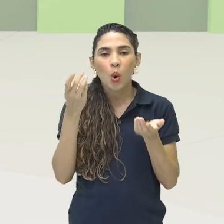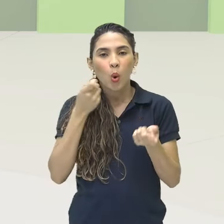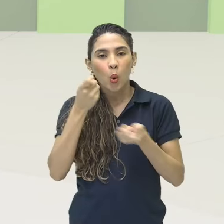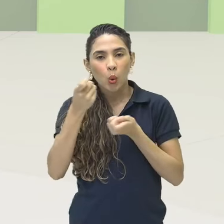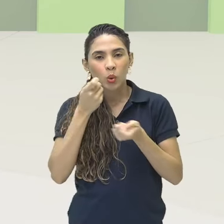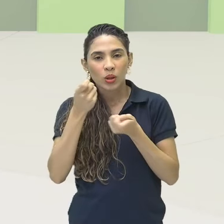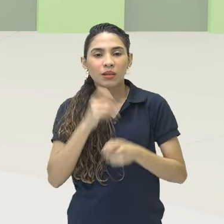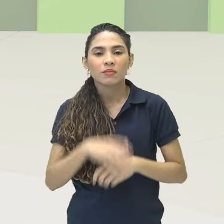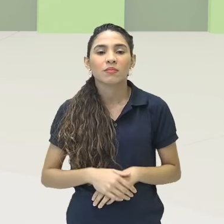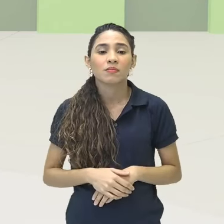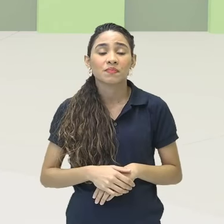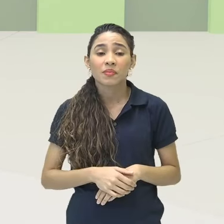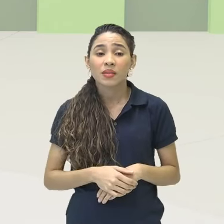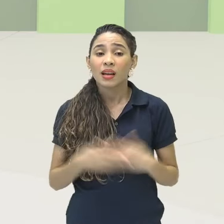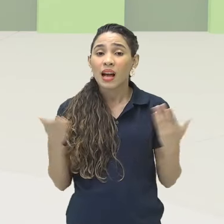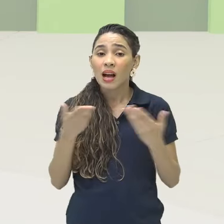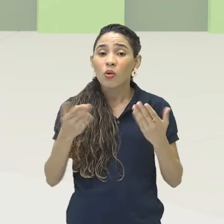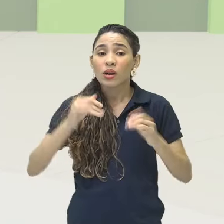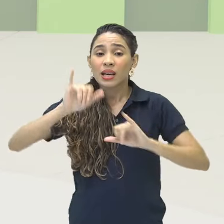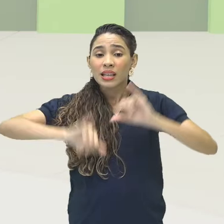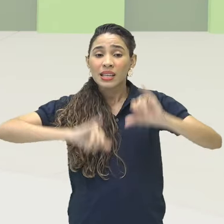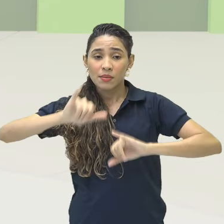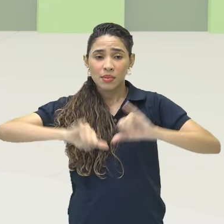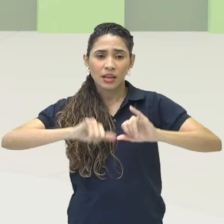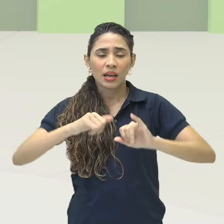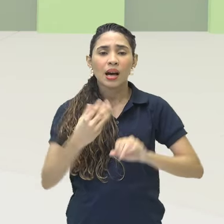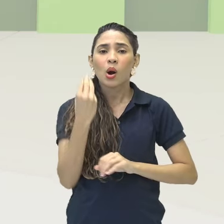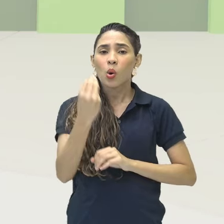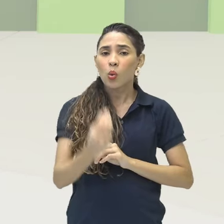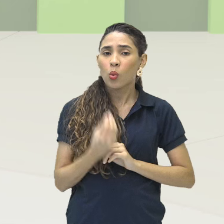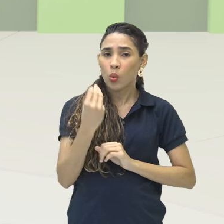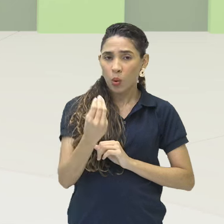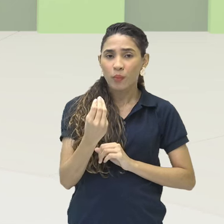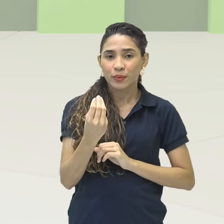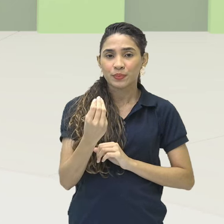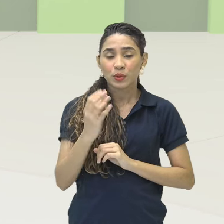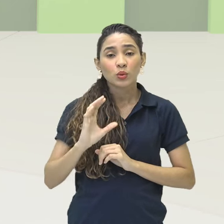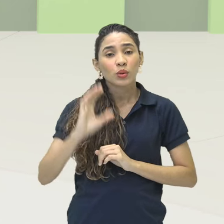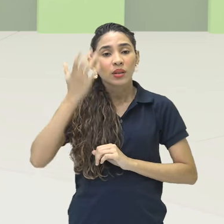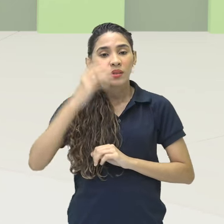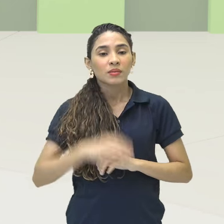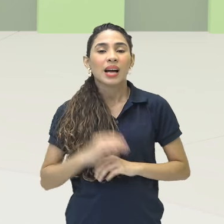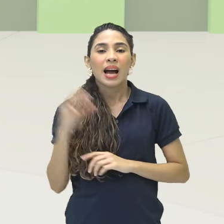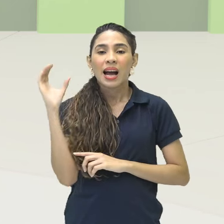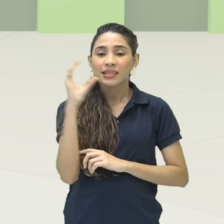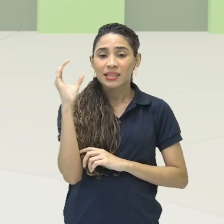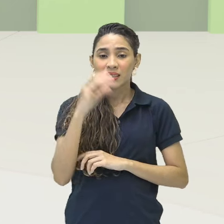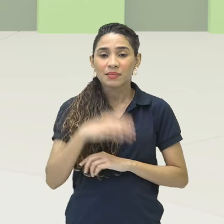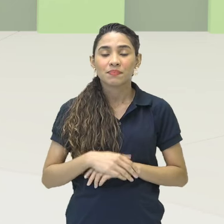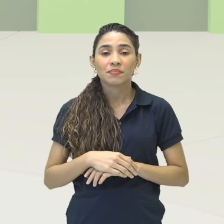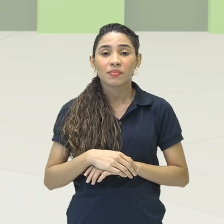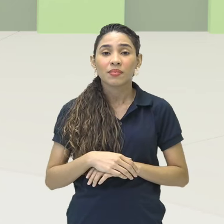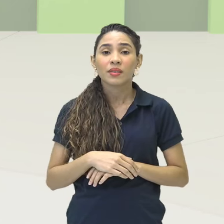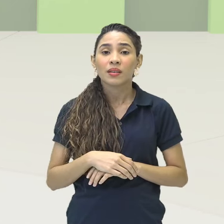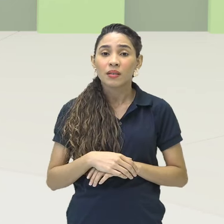certo? Agora, na química, como que surgiu aqui a ciência, a química,